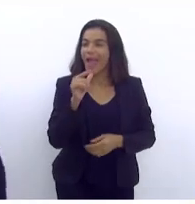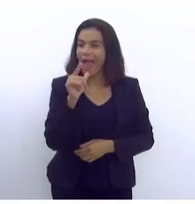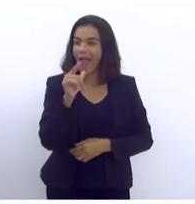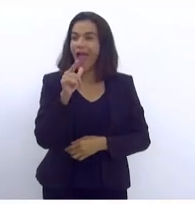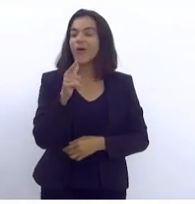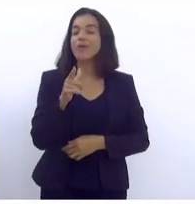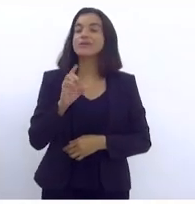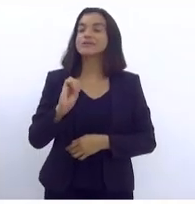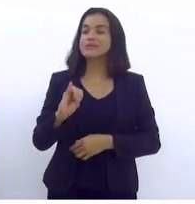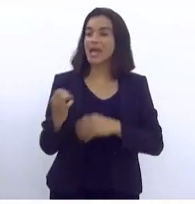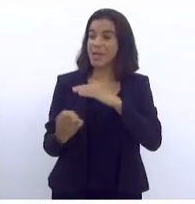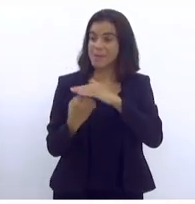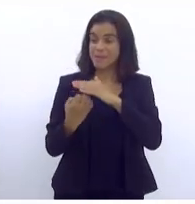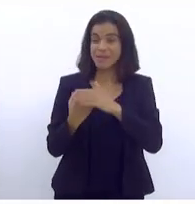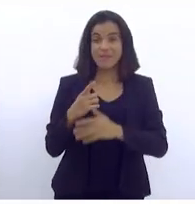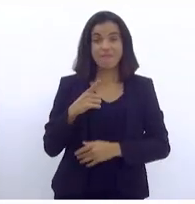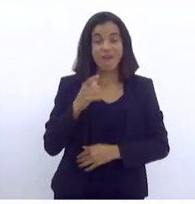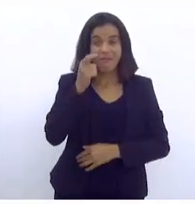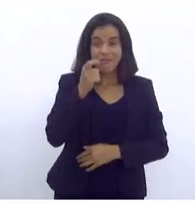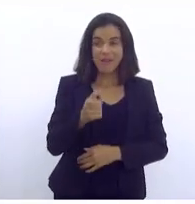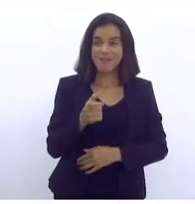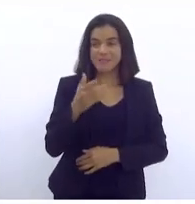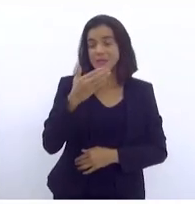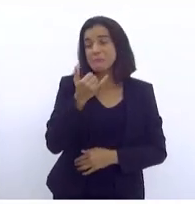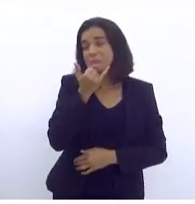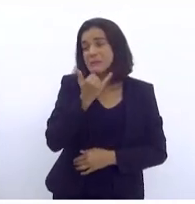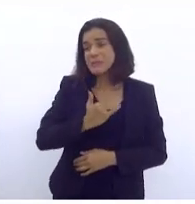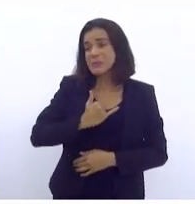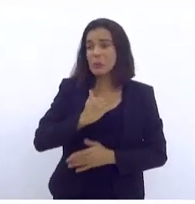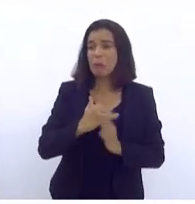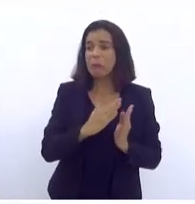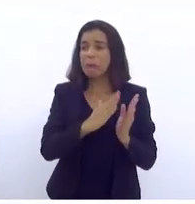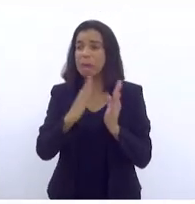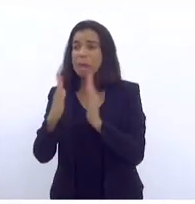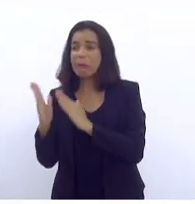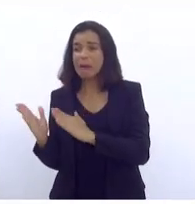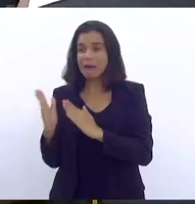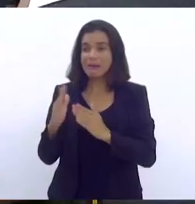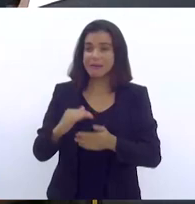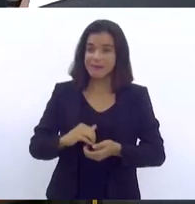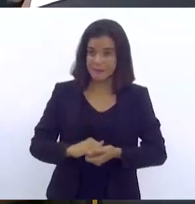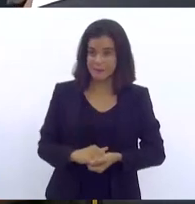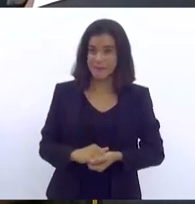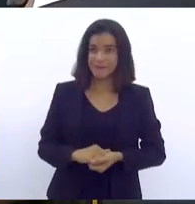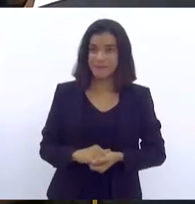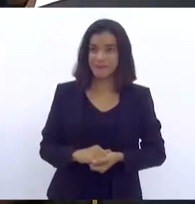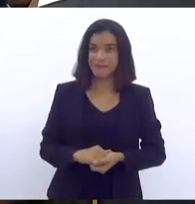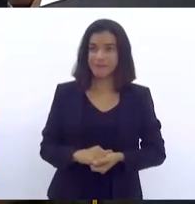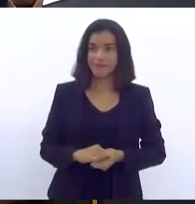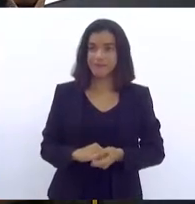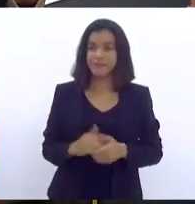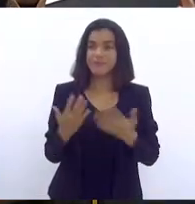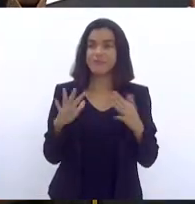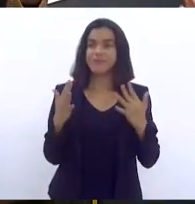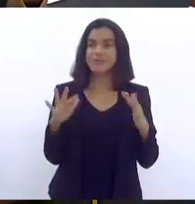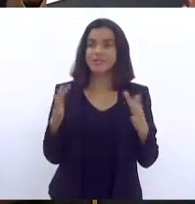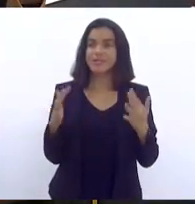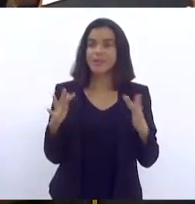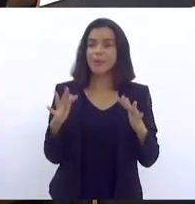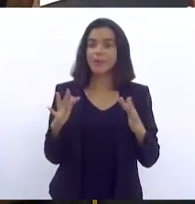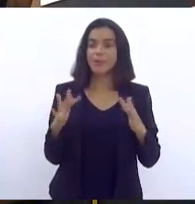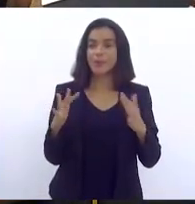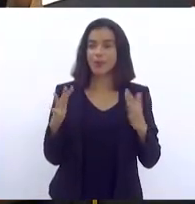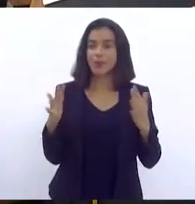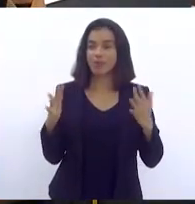a companhia tiver interesse em instalar é isso muito obrigada desculpa passei meu tempo mas CCO minutos é muito Eu